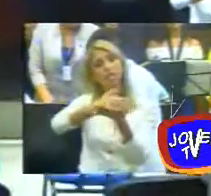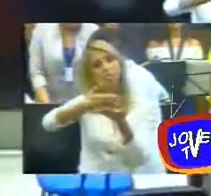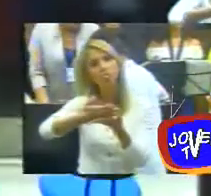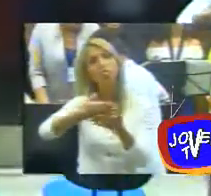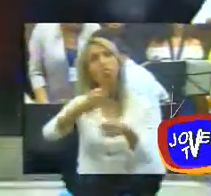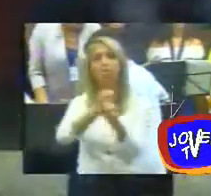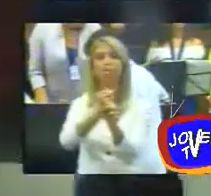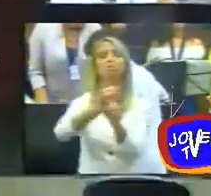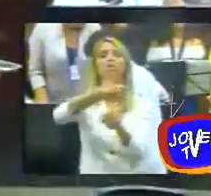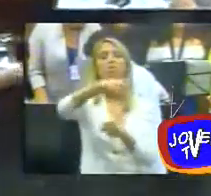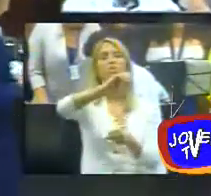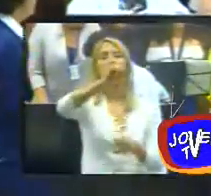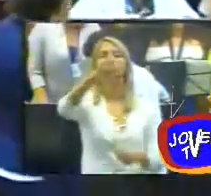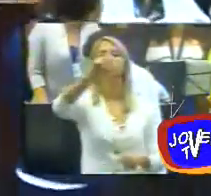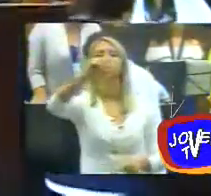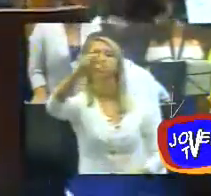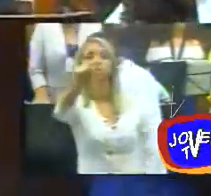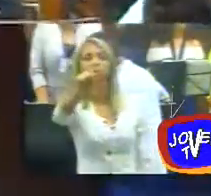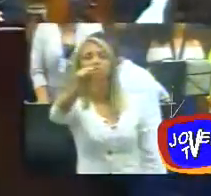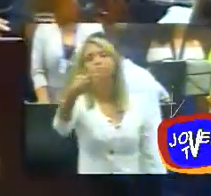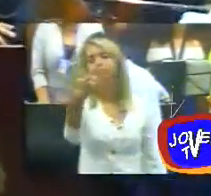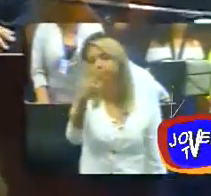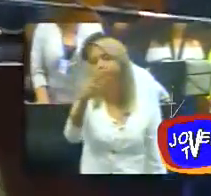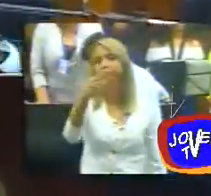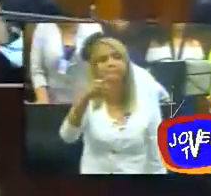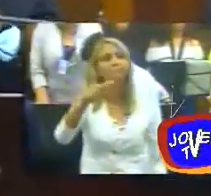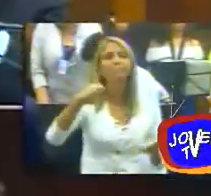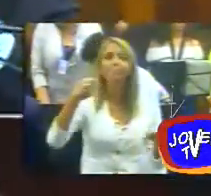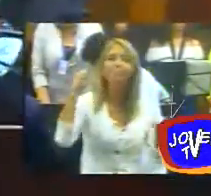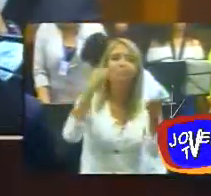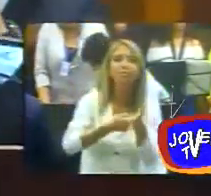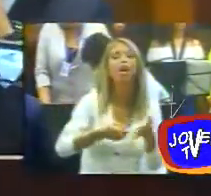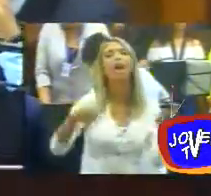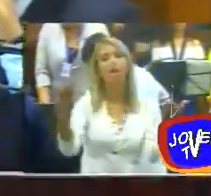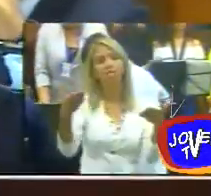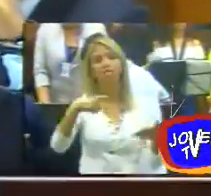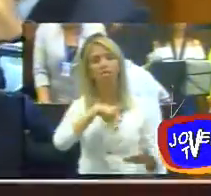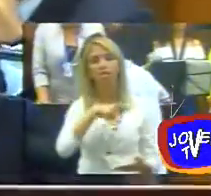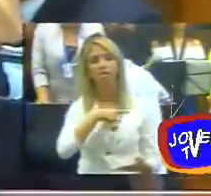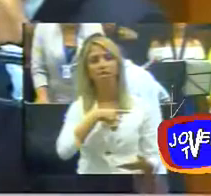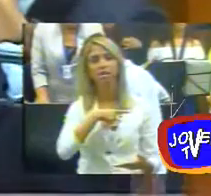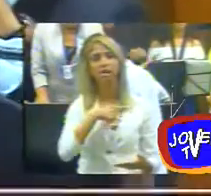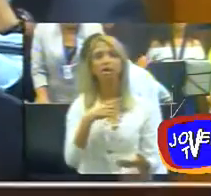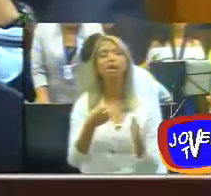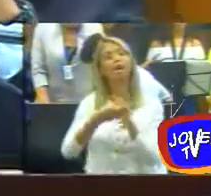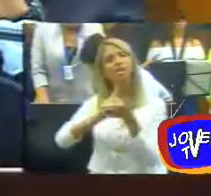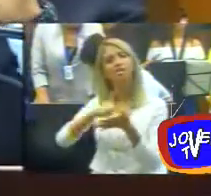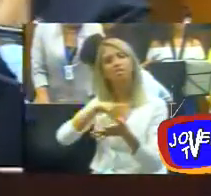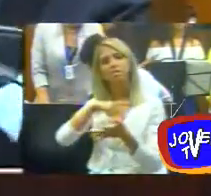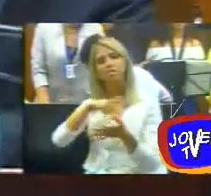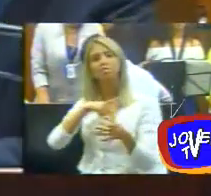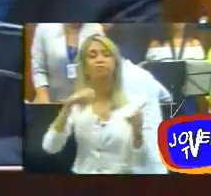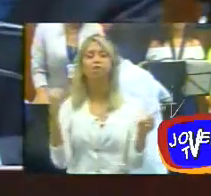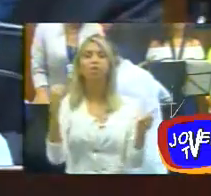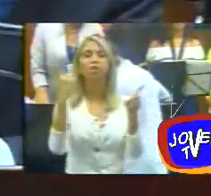prática. Tivemos a visita em nosso gabinete da Sara,